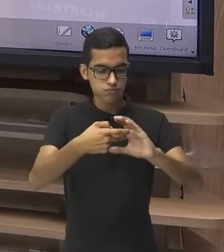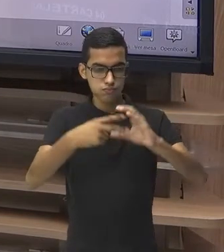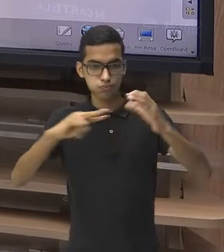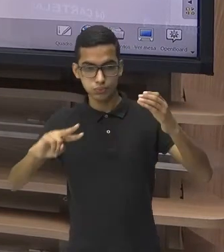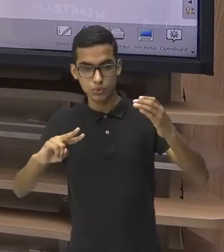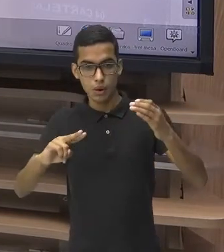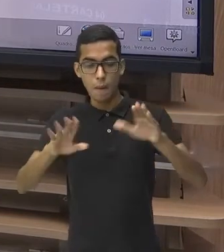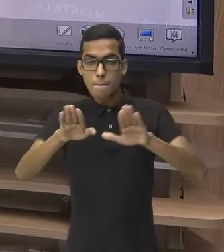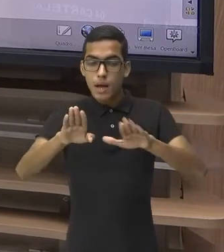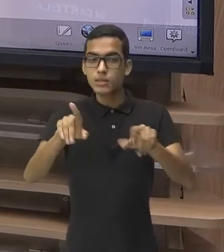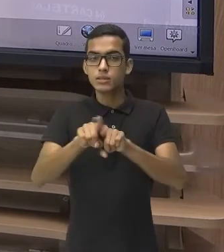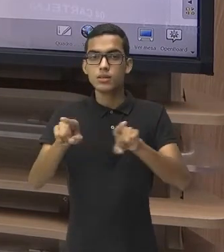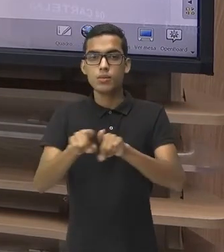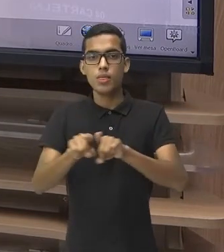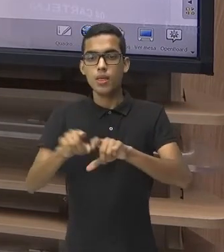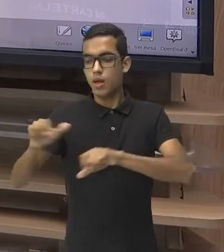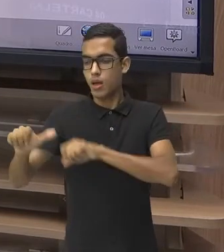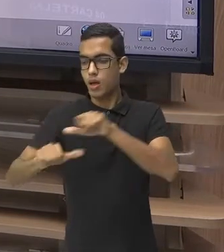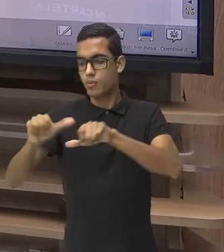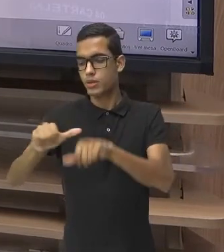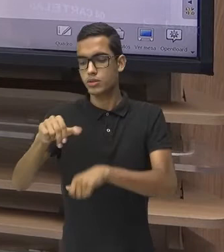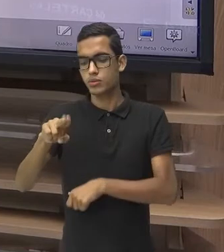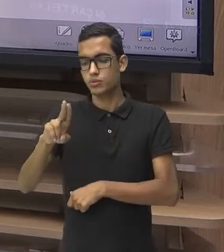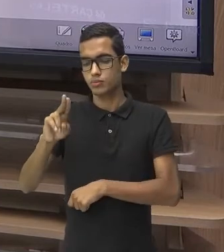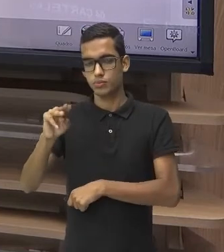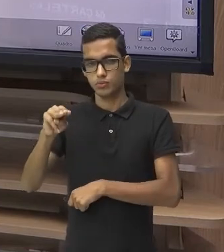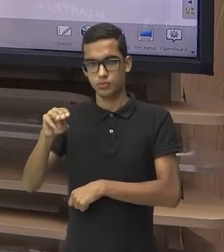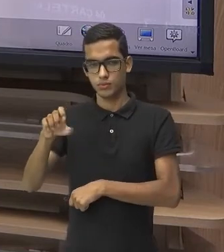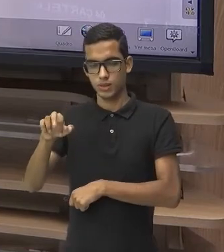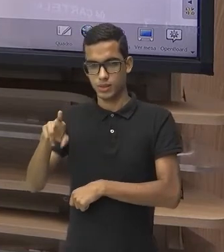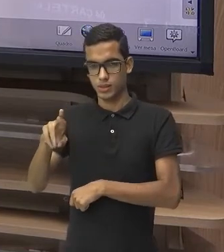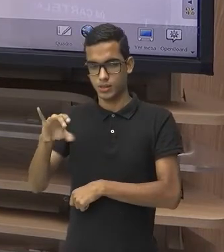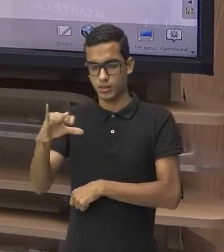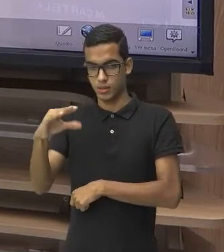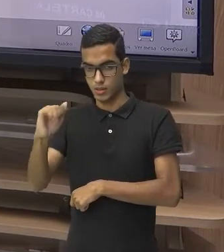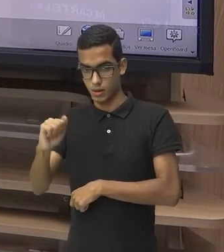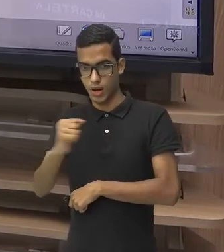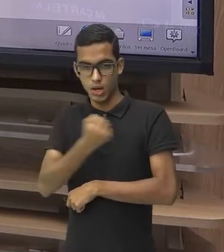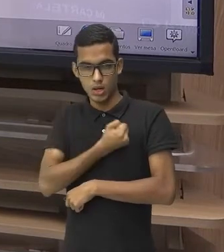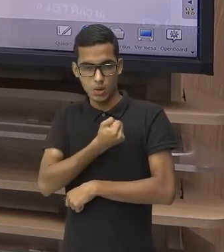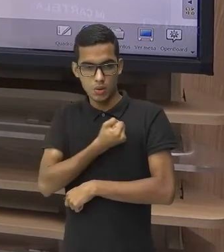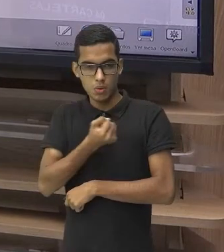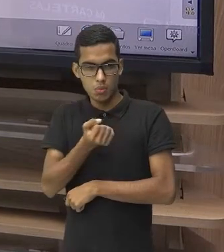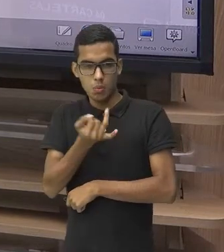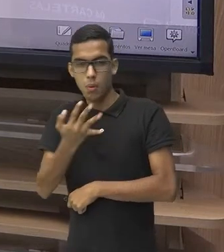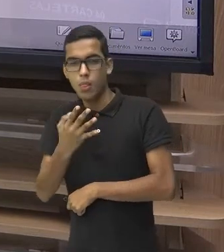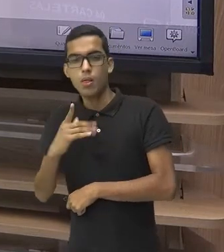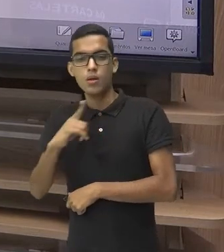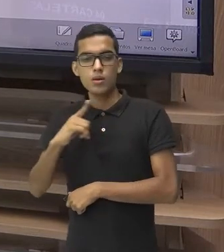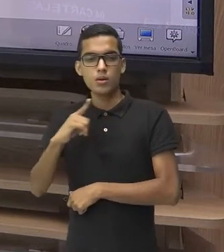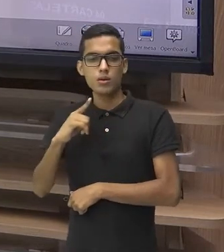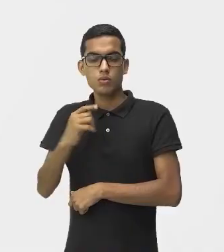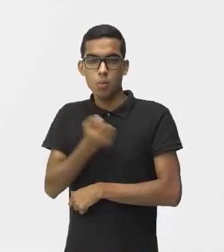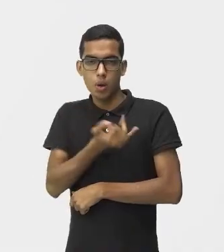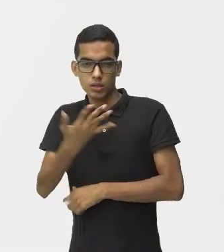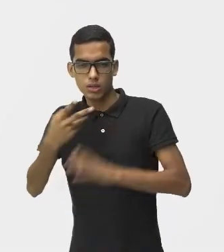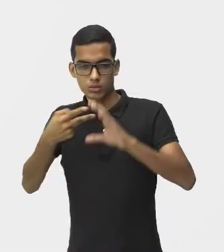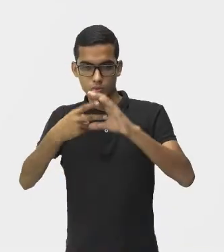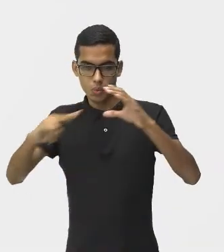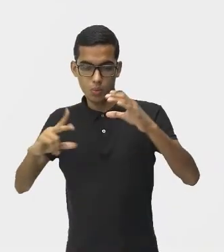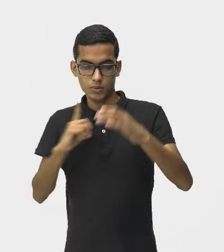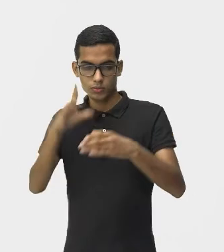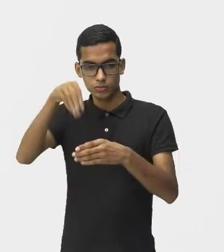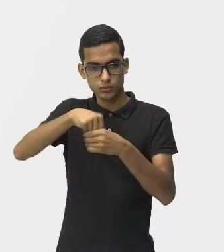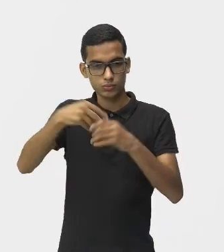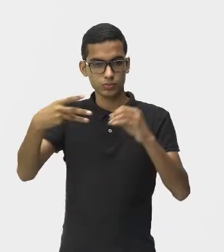tem a mutação numérica que está relacionada com a quantidade dos cromossomos que fazem parte daquela célula. Tá?